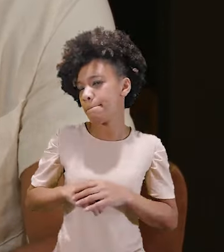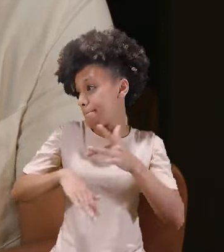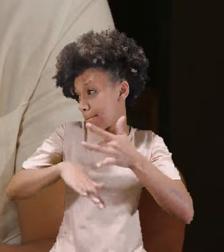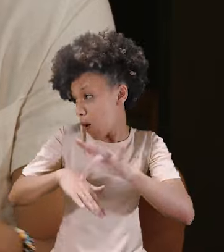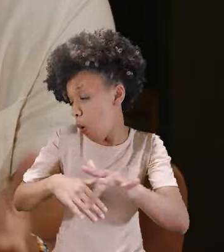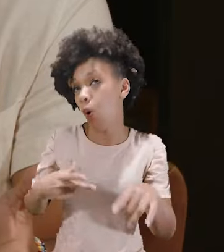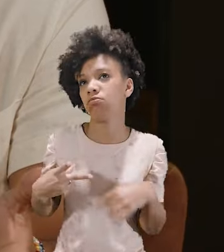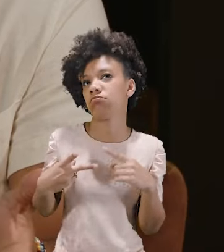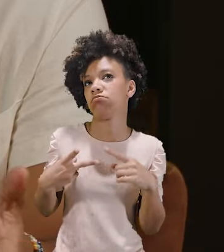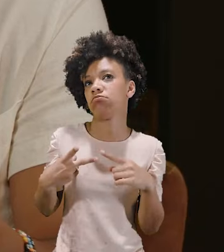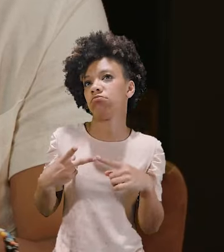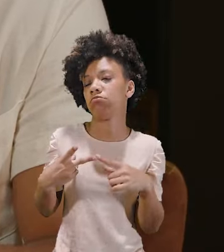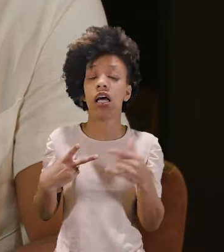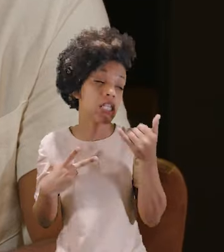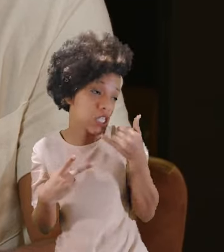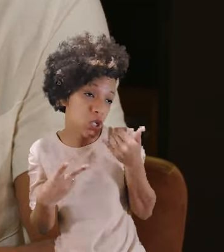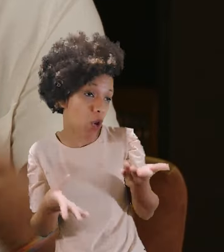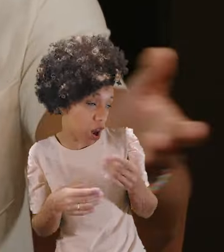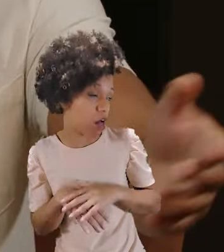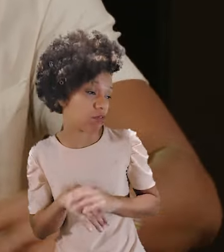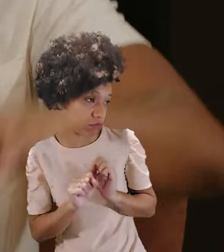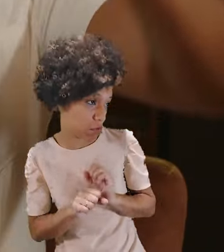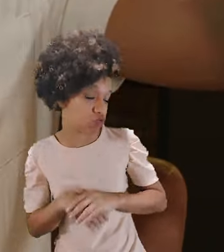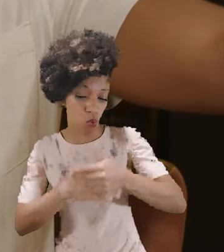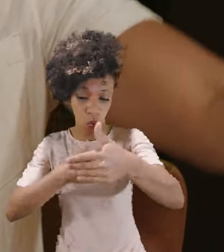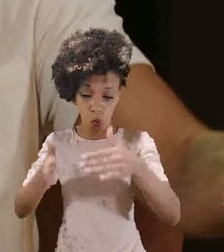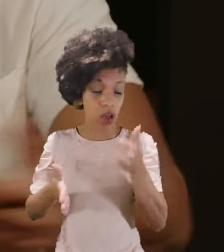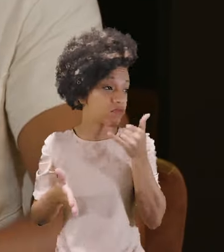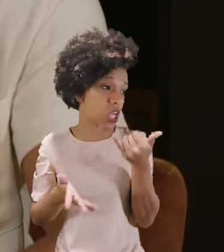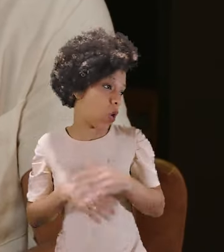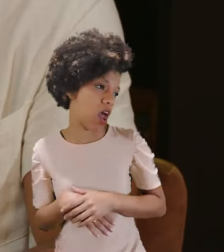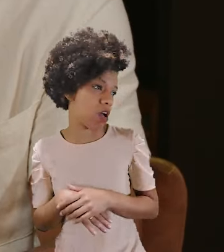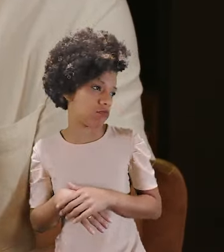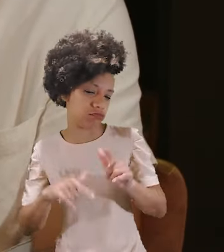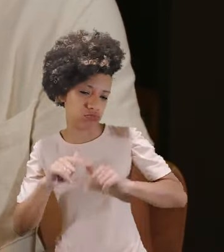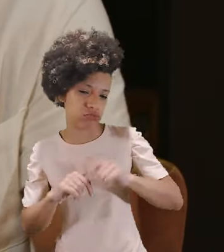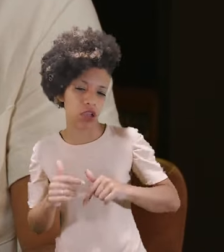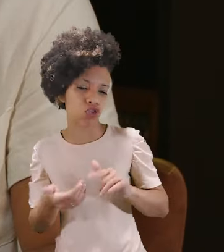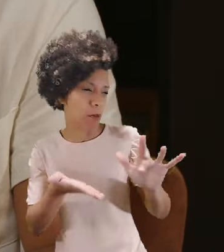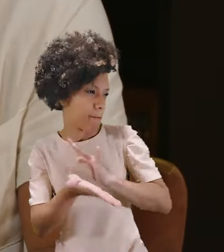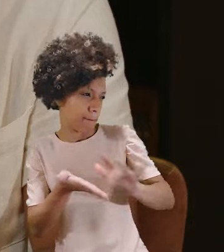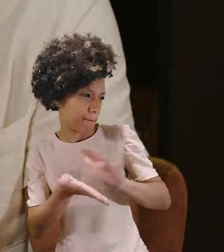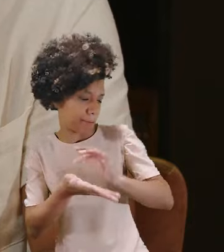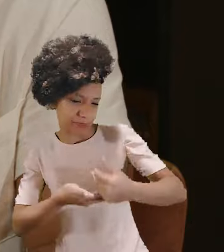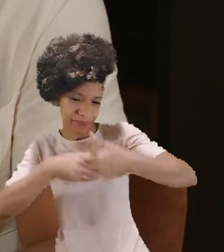acabar de ouro entendeu Pode levar as coisas celular pode levar um contêiner de celular com aquele de MacBook sei lá entendeu então